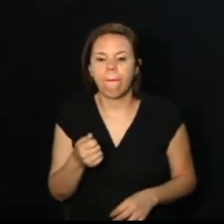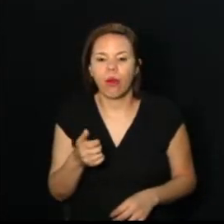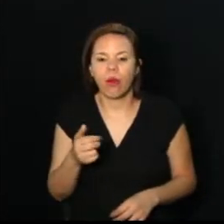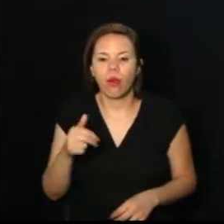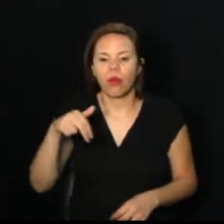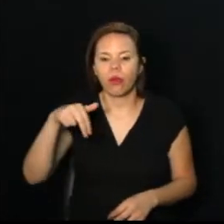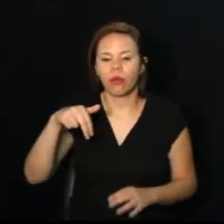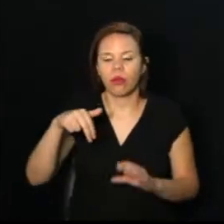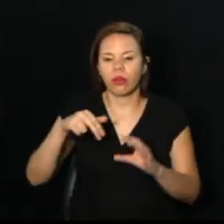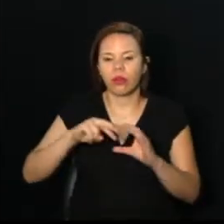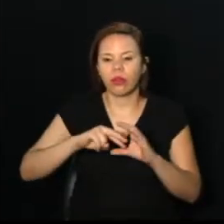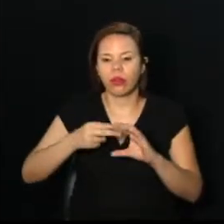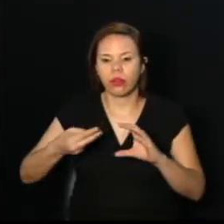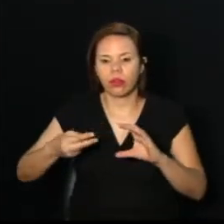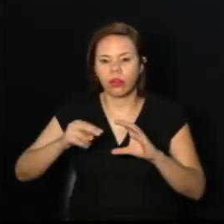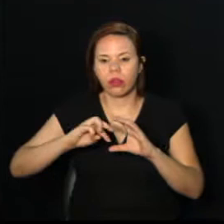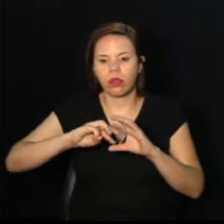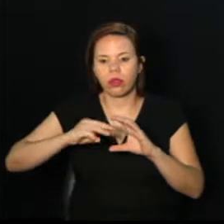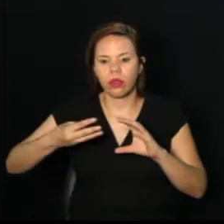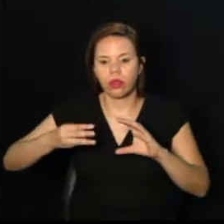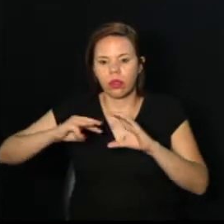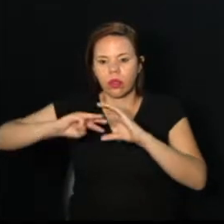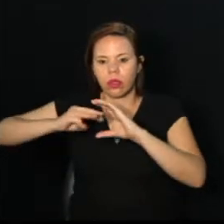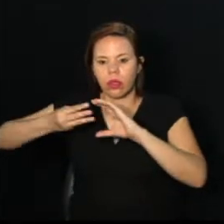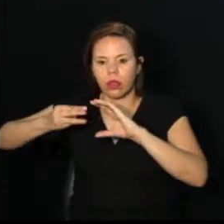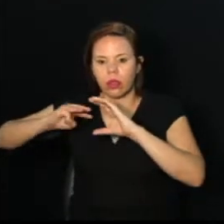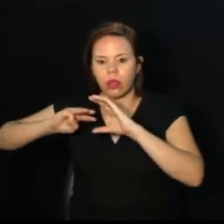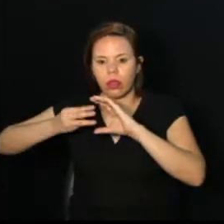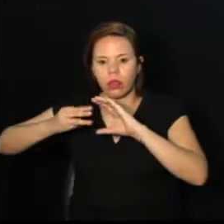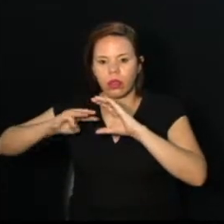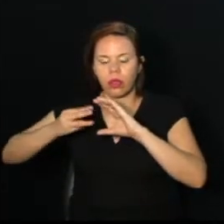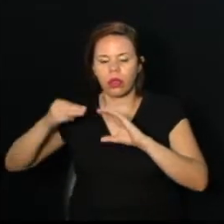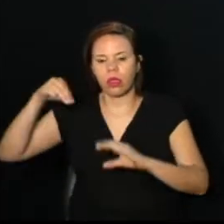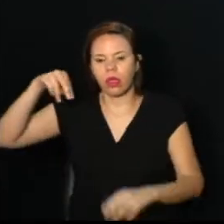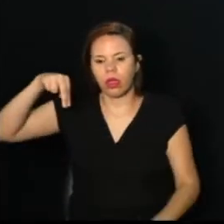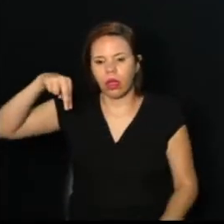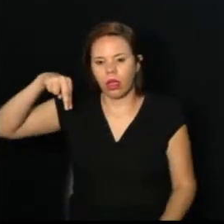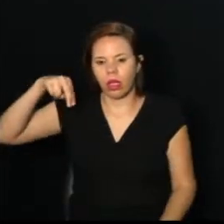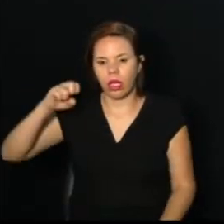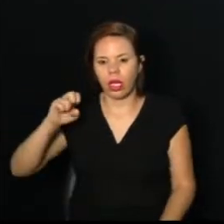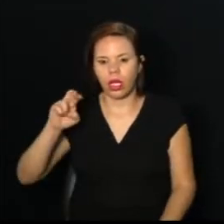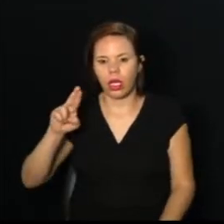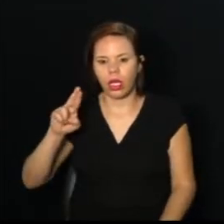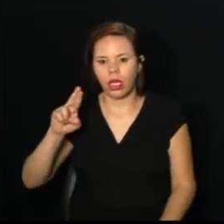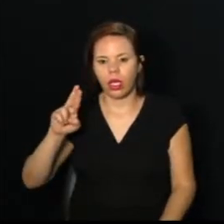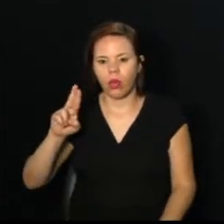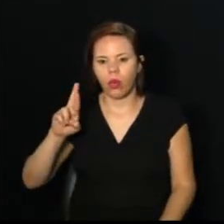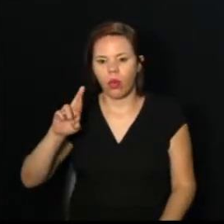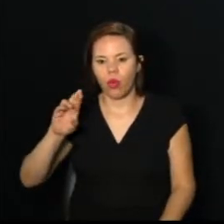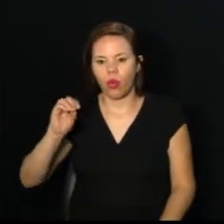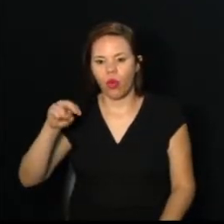né? Eles têm mais. Pode ser. Às vezes, a presença de